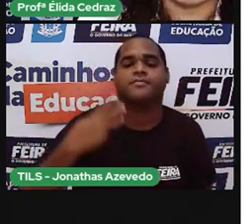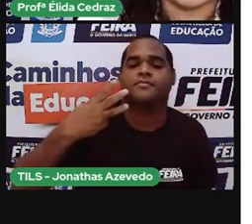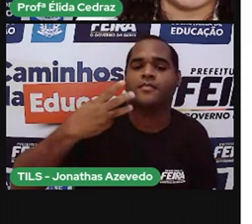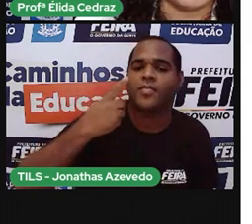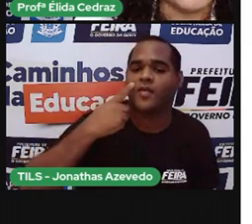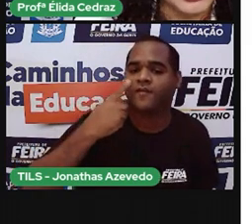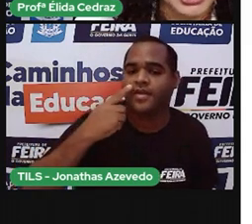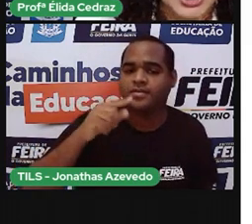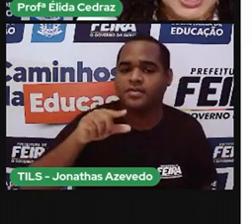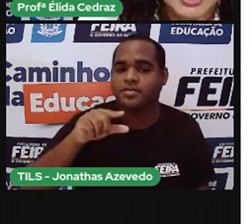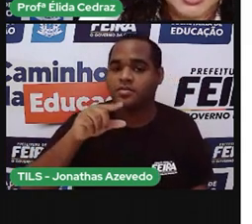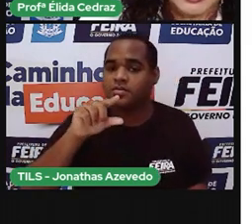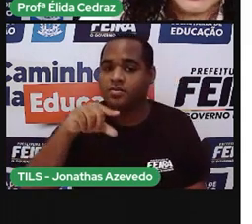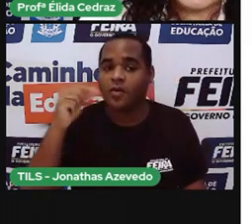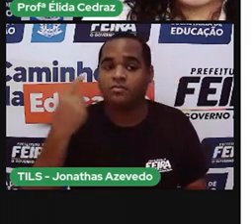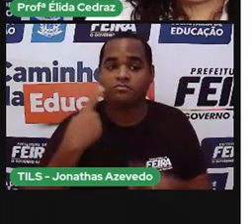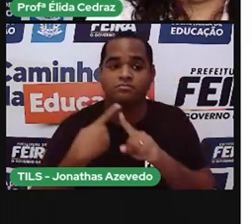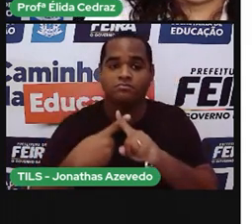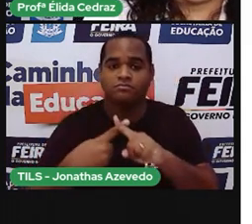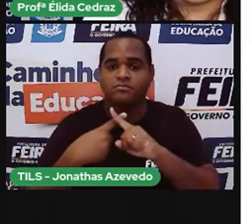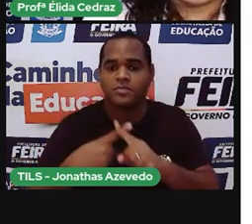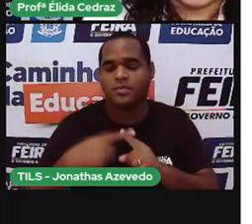você vai marcar um X